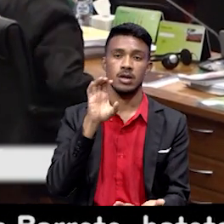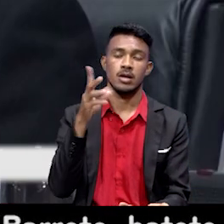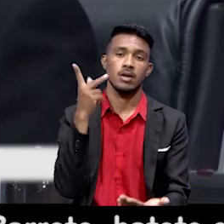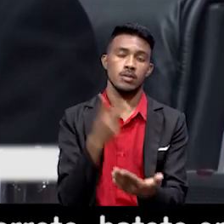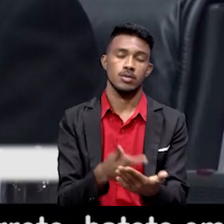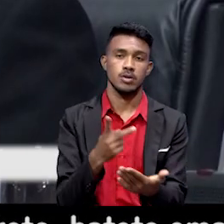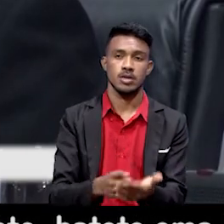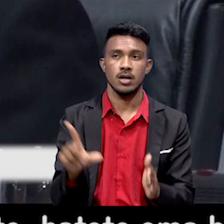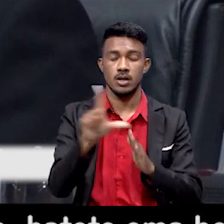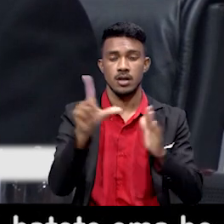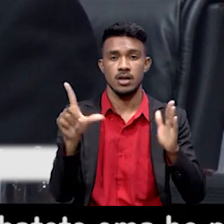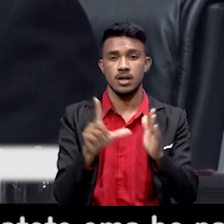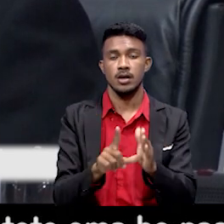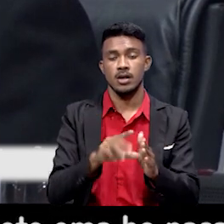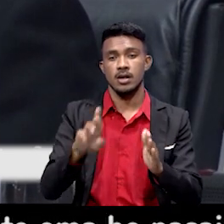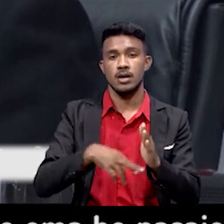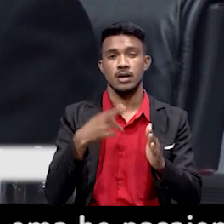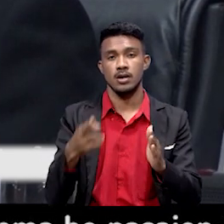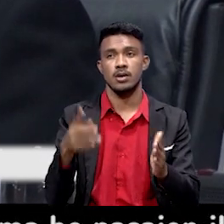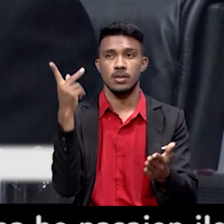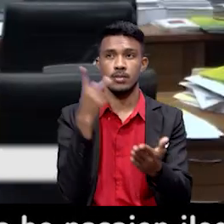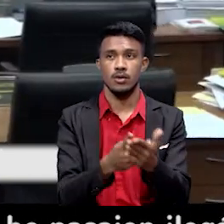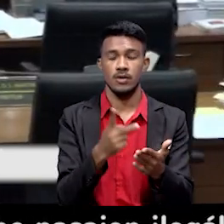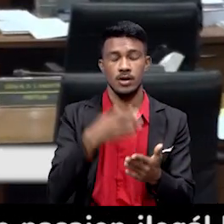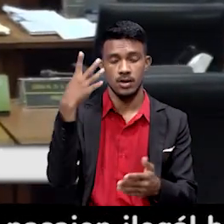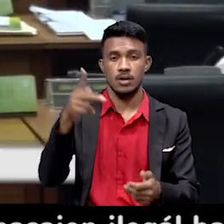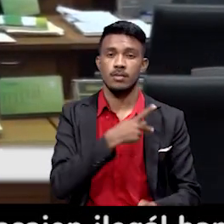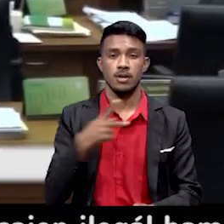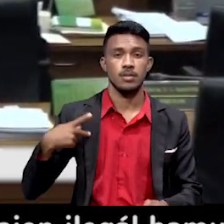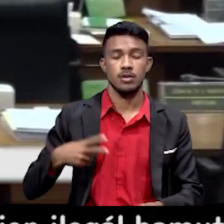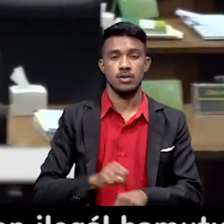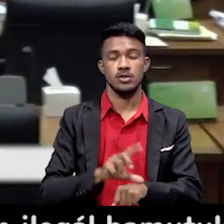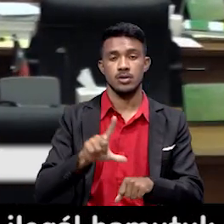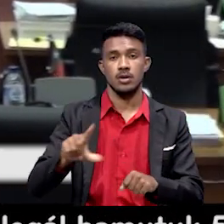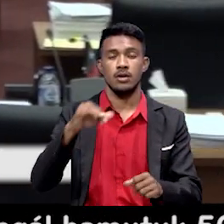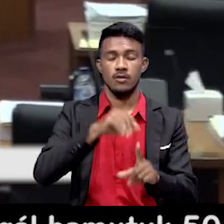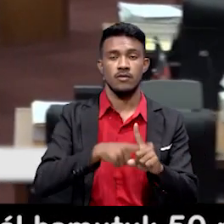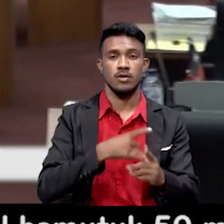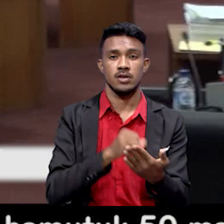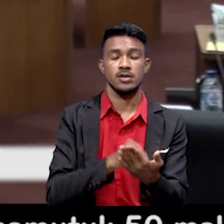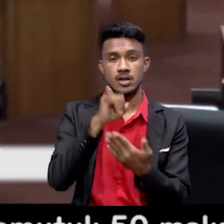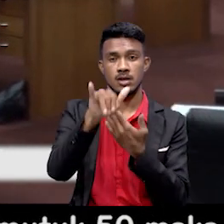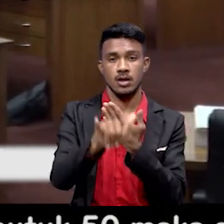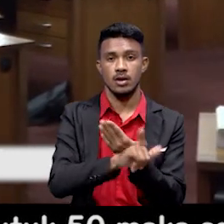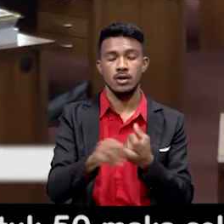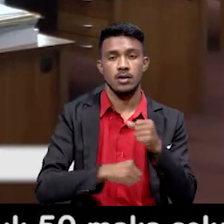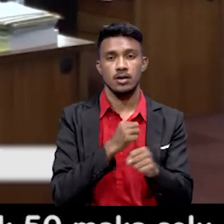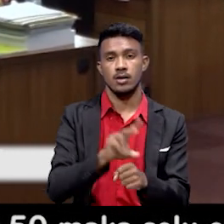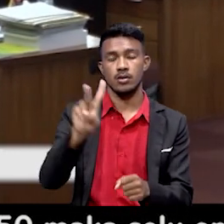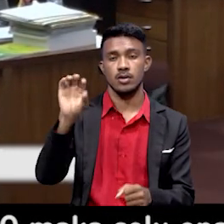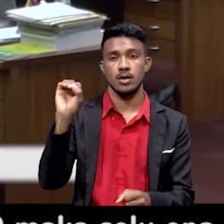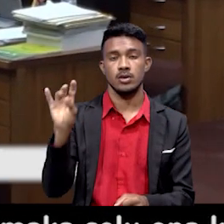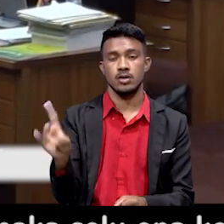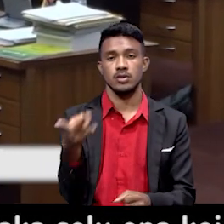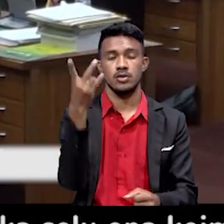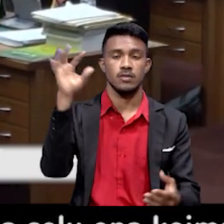rezimi remuneratorio aprova ya parlamento nasional e fulan zaneru tinan riun rua sanu resing hitu ho voto a favor